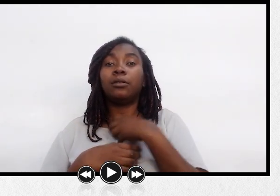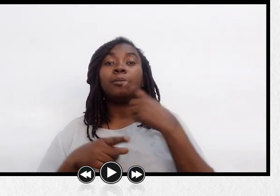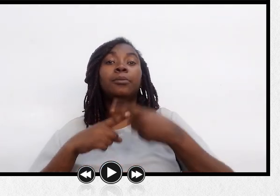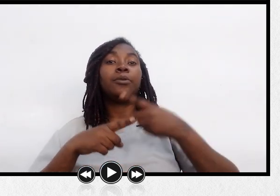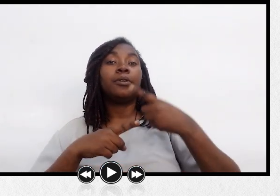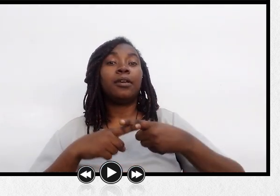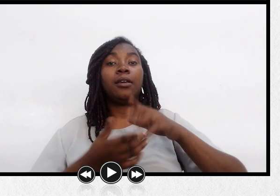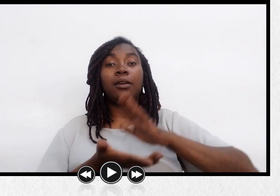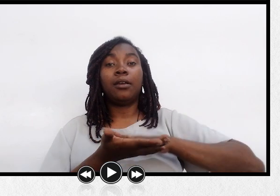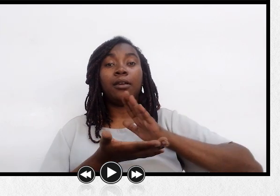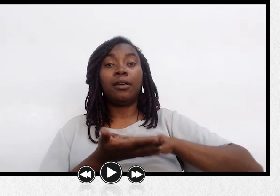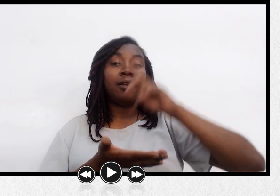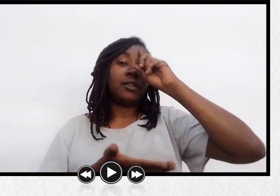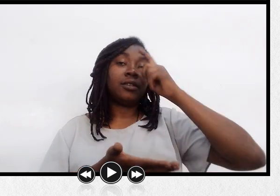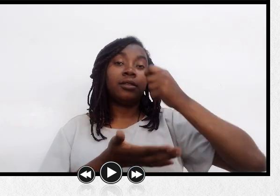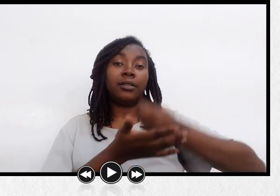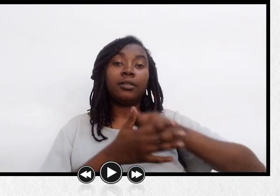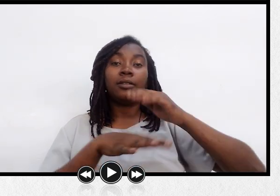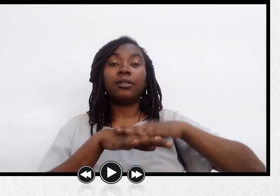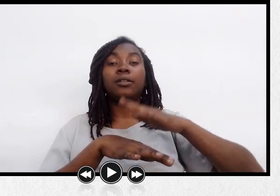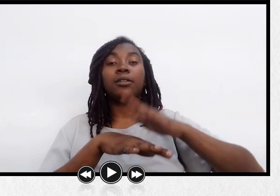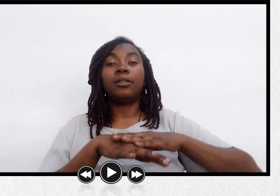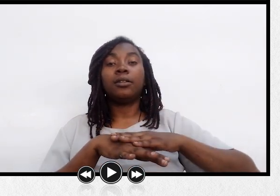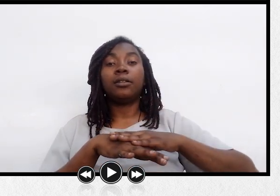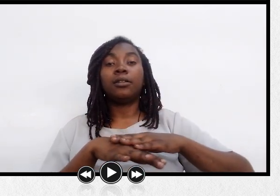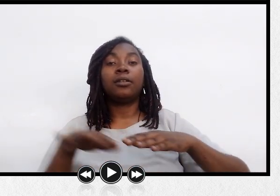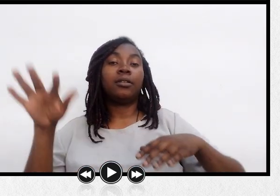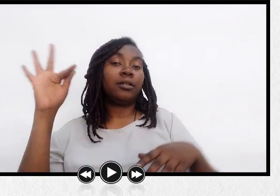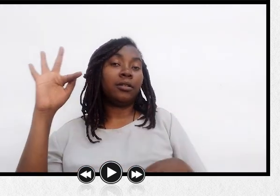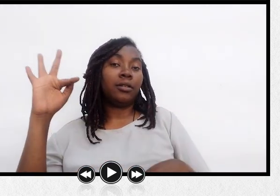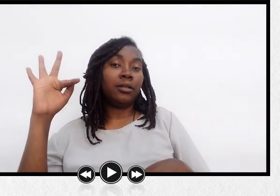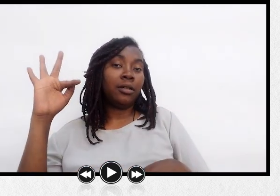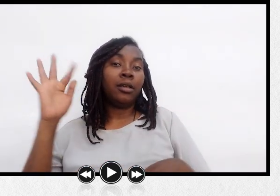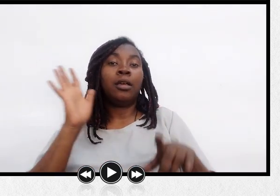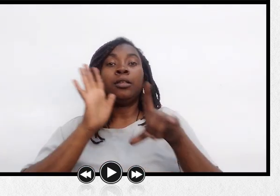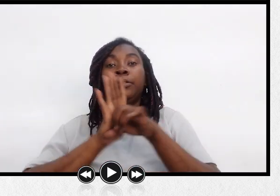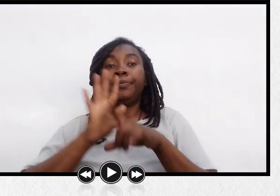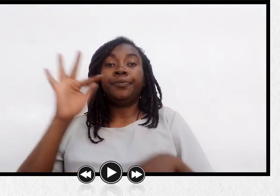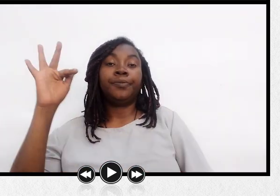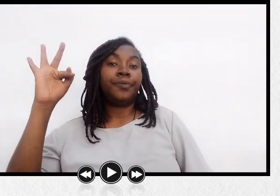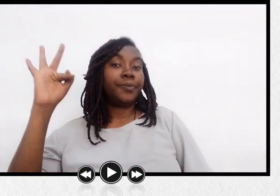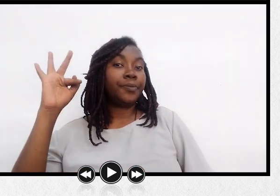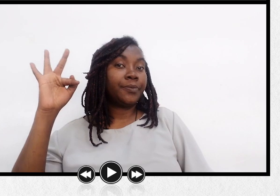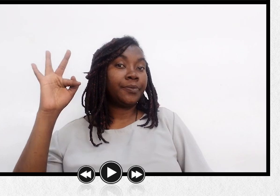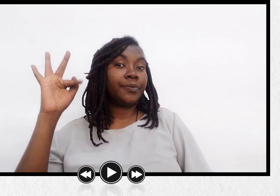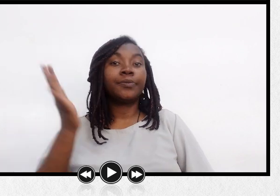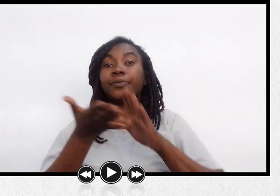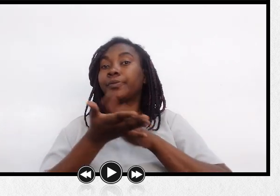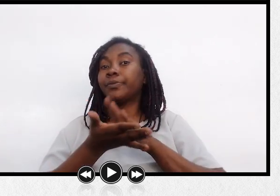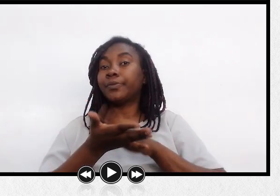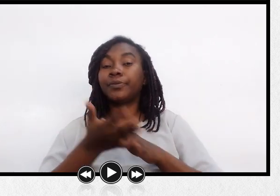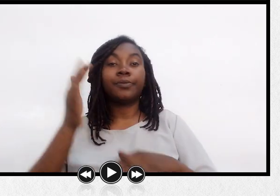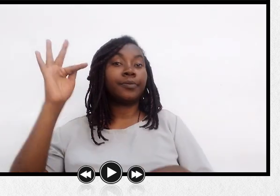Porque a cobrança estabelecida pela federal, né, pela legislação federal, a cobrança